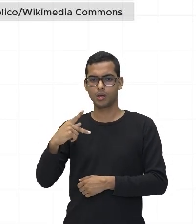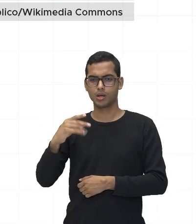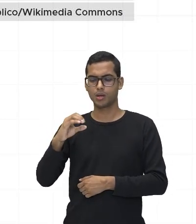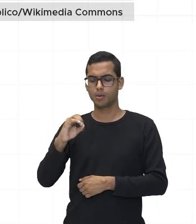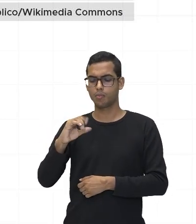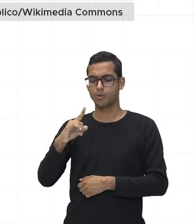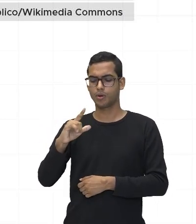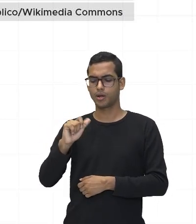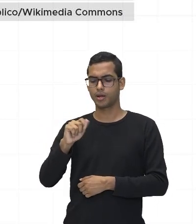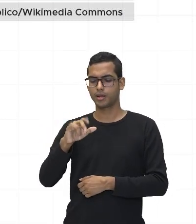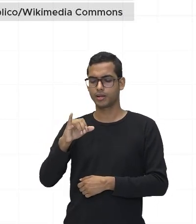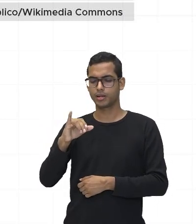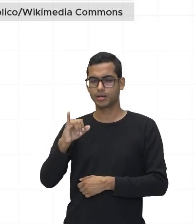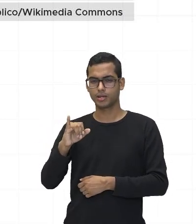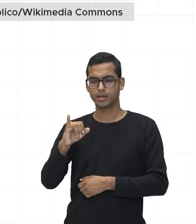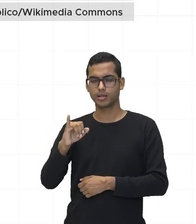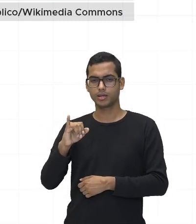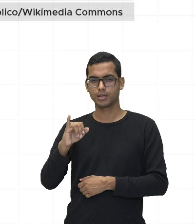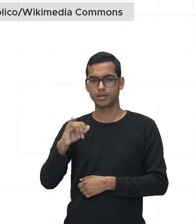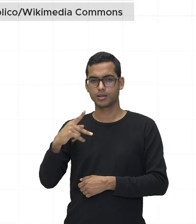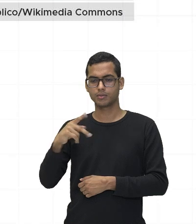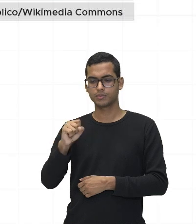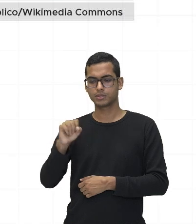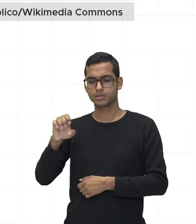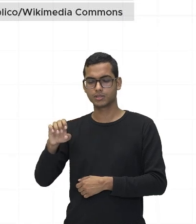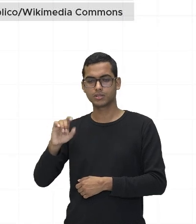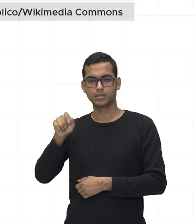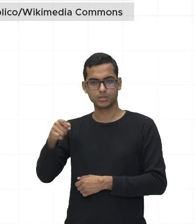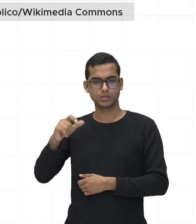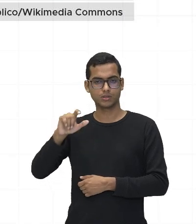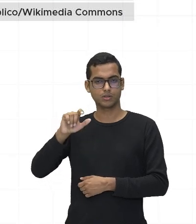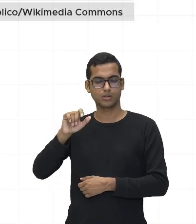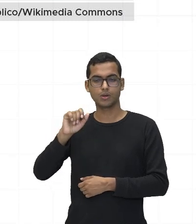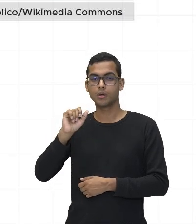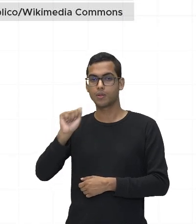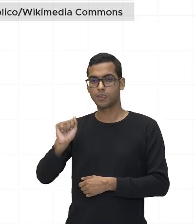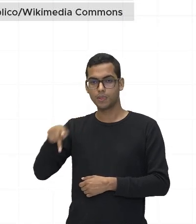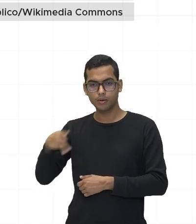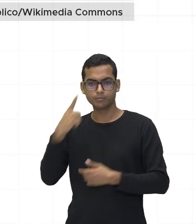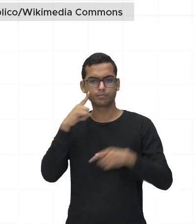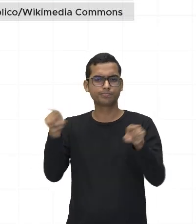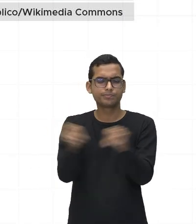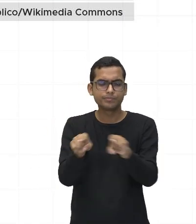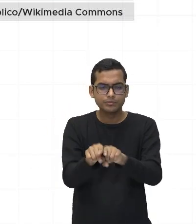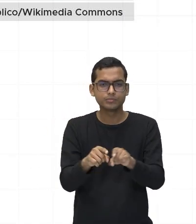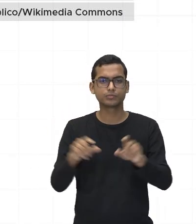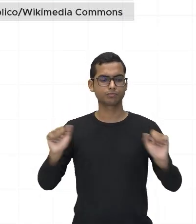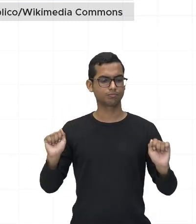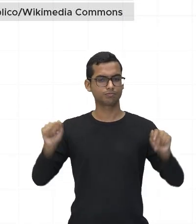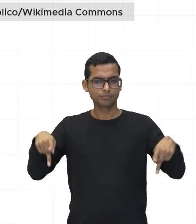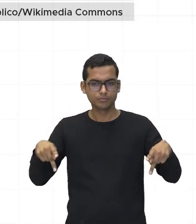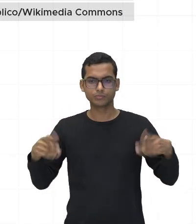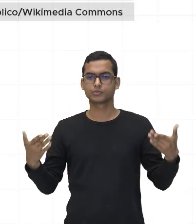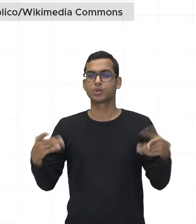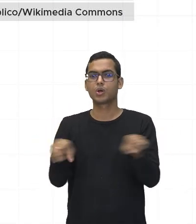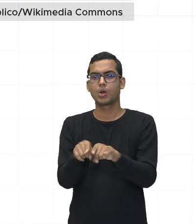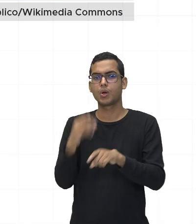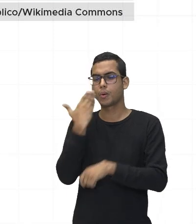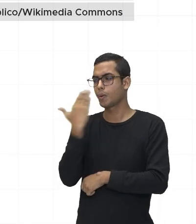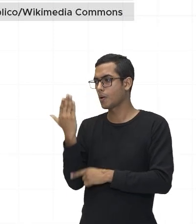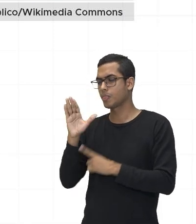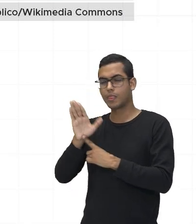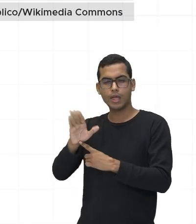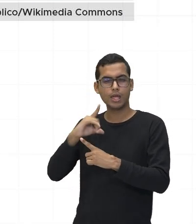o julgamento das pessoas, né? A aniquilação do mal. Né? Então, essas religiões, elas também têm